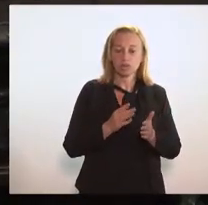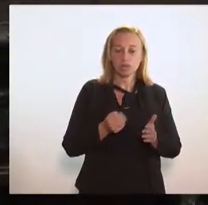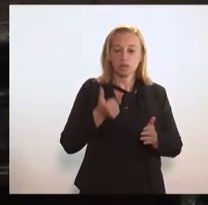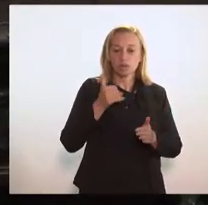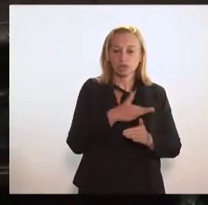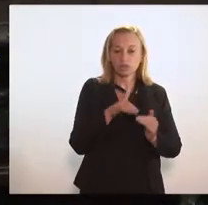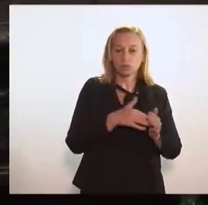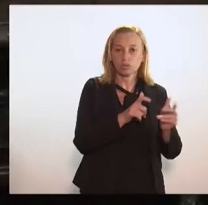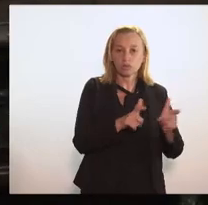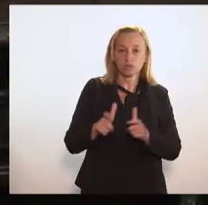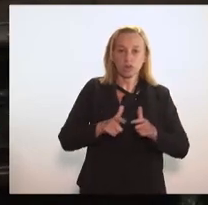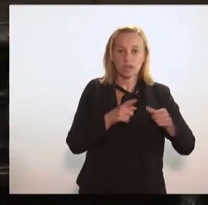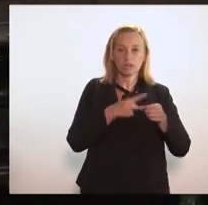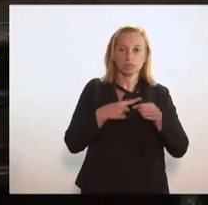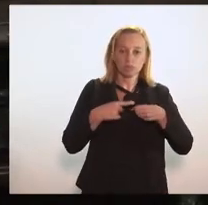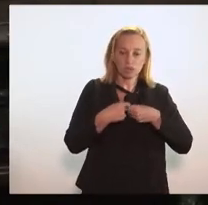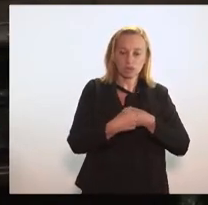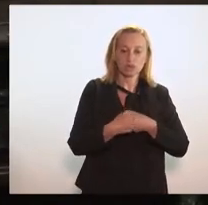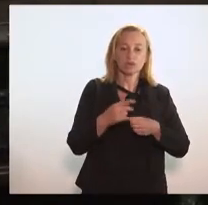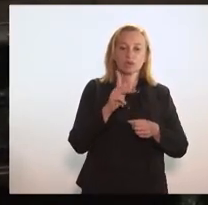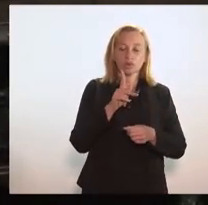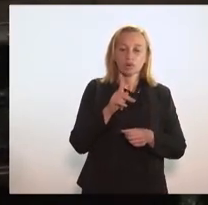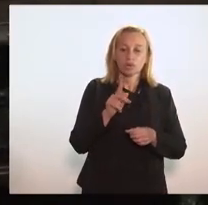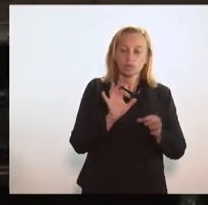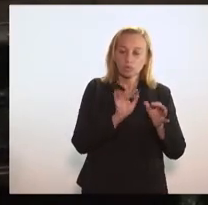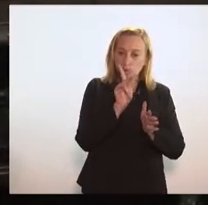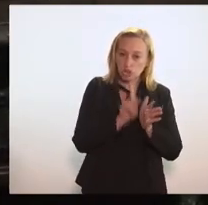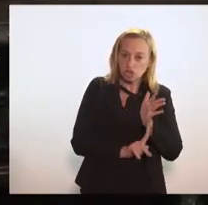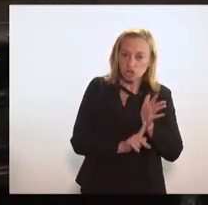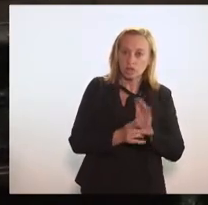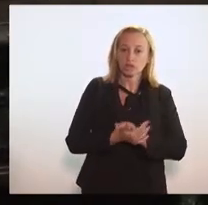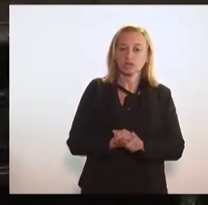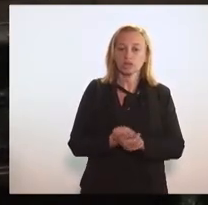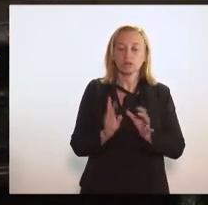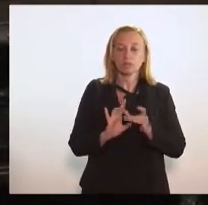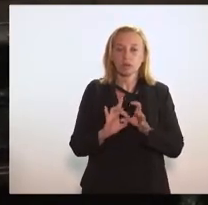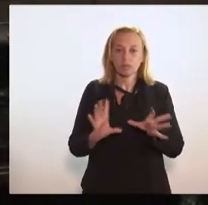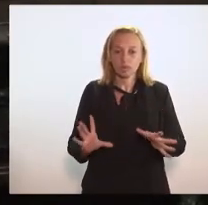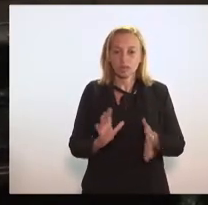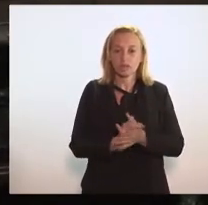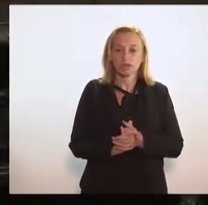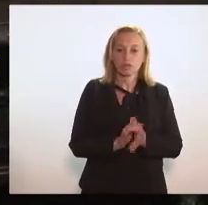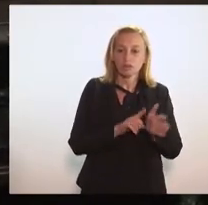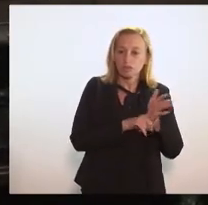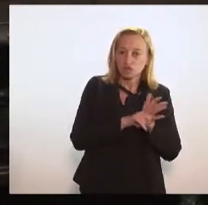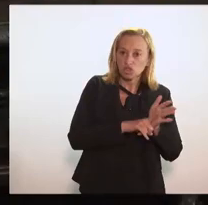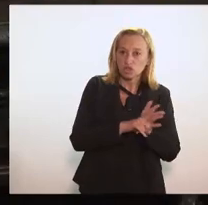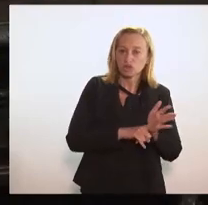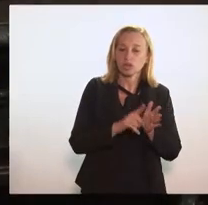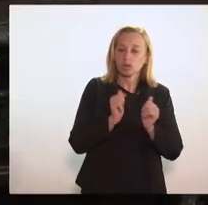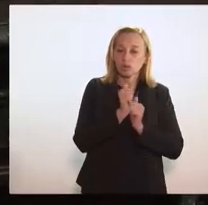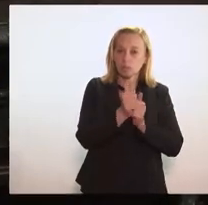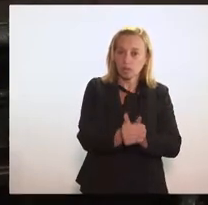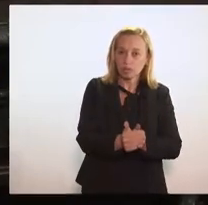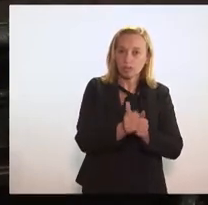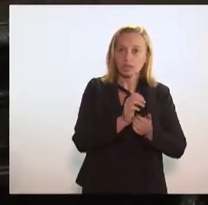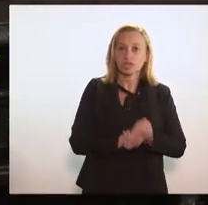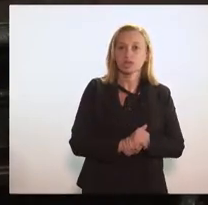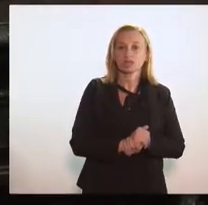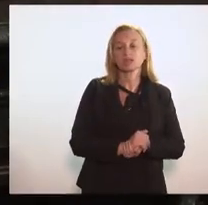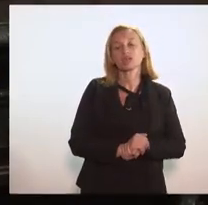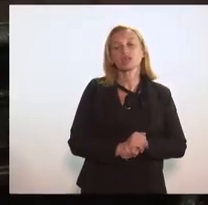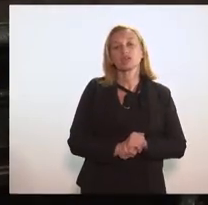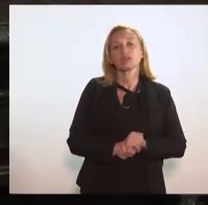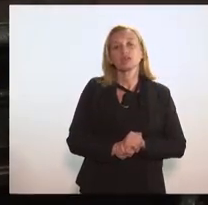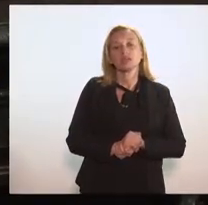todas as regiões do município o projeto ser coletor ico e permite a investigação acompanhamento dos índices de